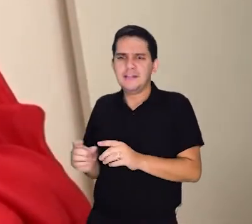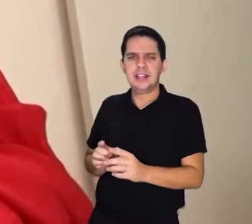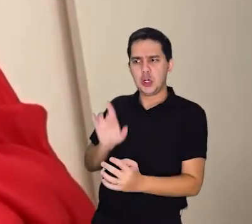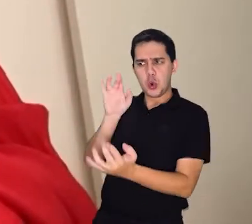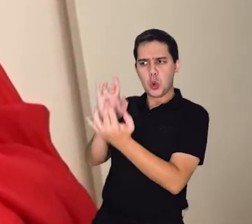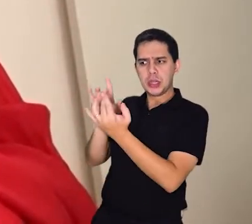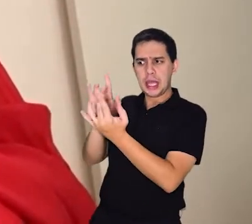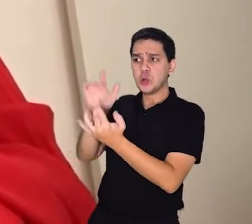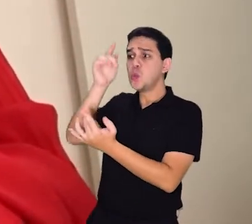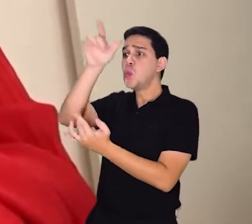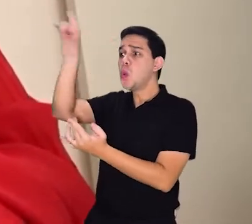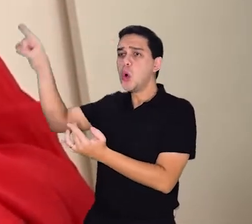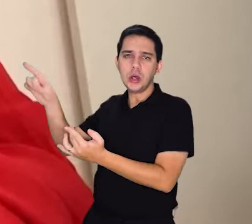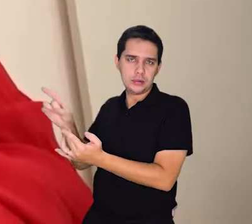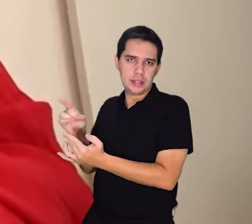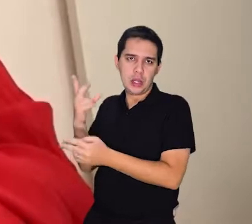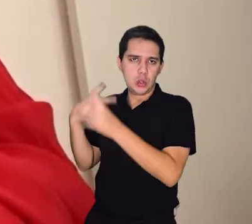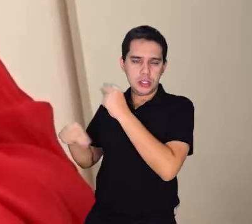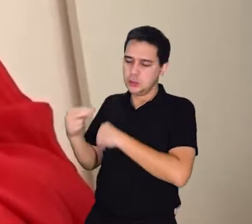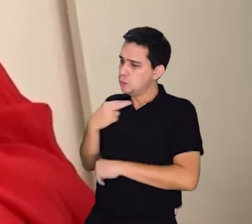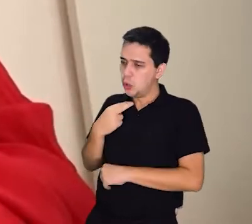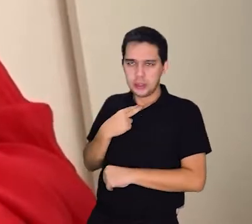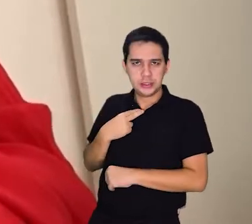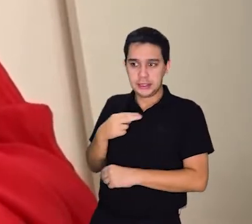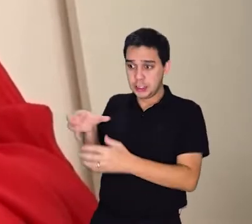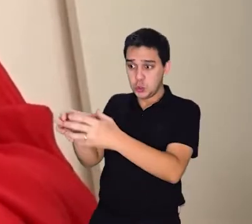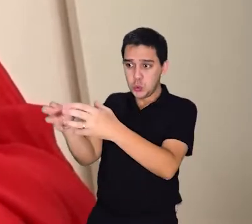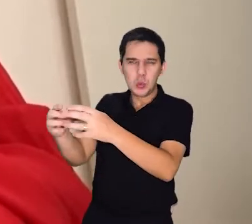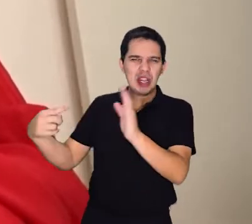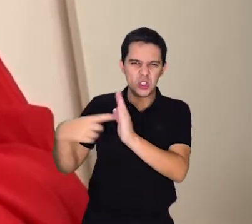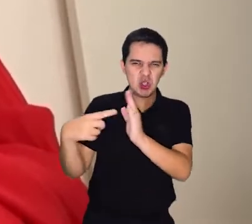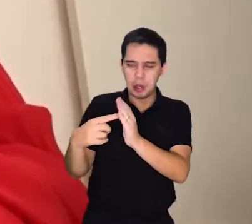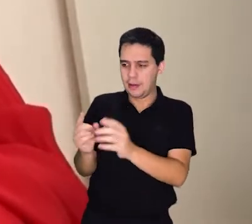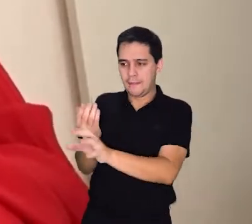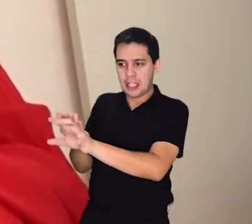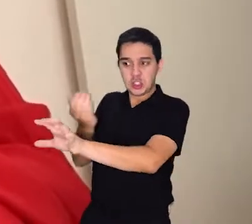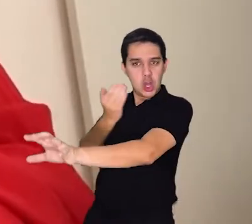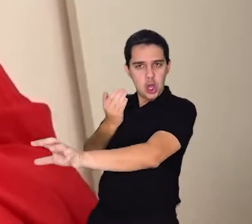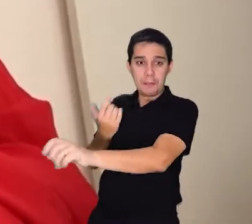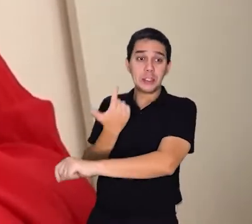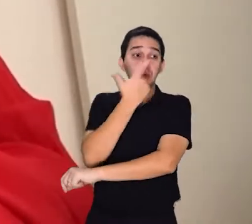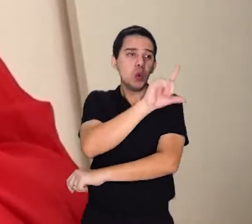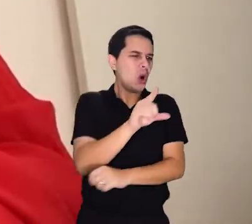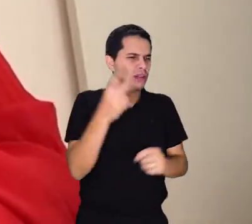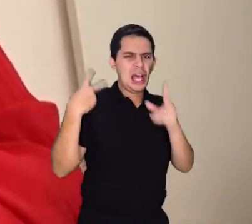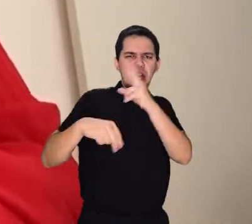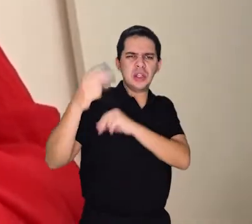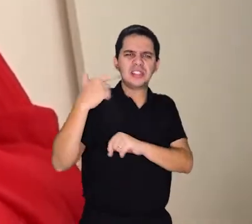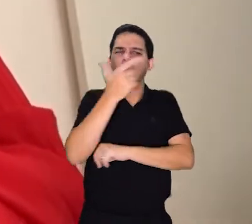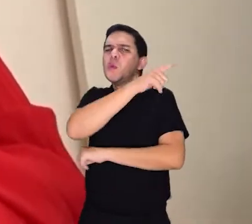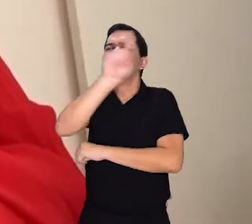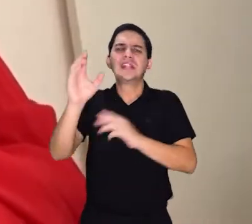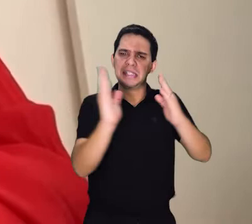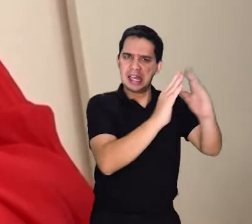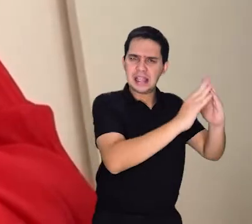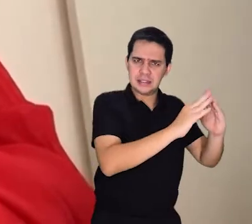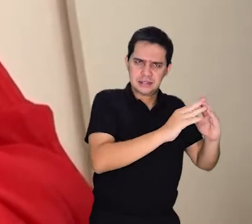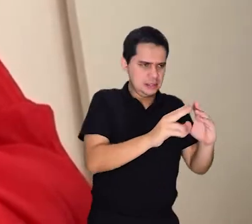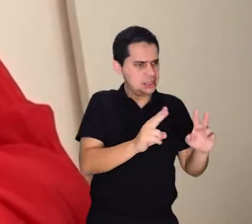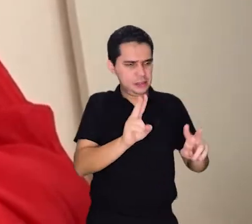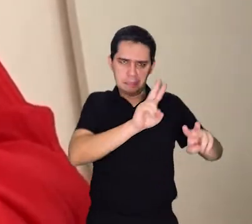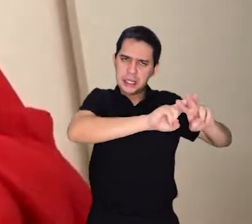gente entende que não adianta a transferência desse agente para uma outra unidade de internação, já que, ao que